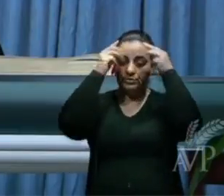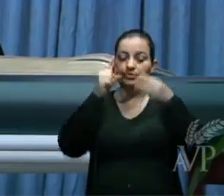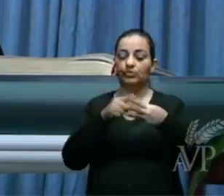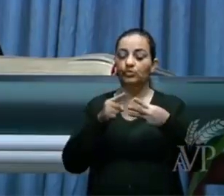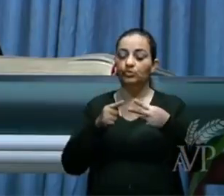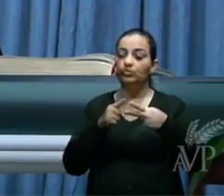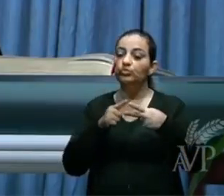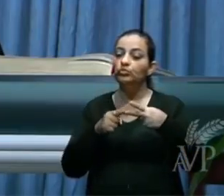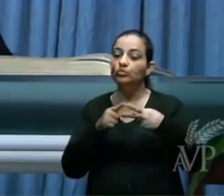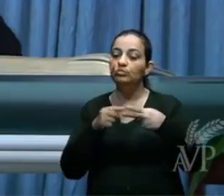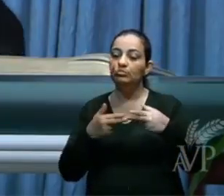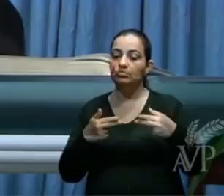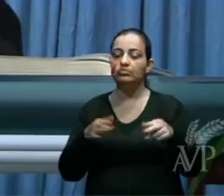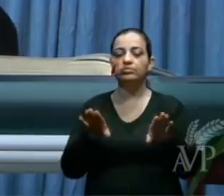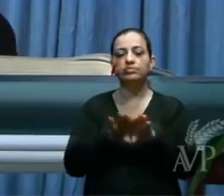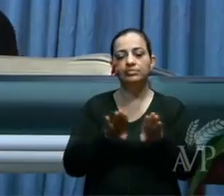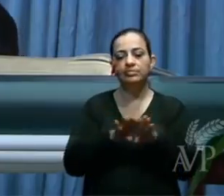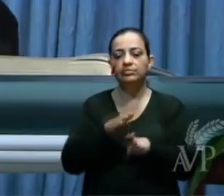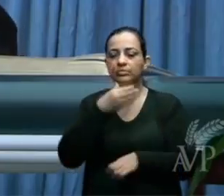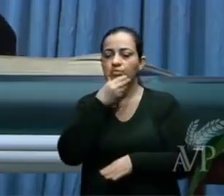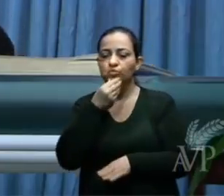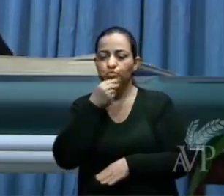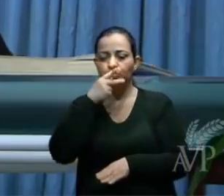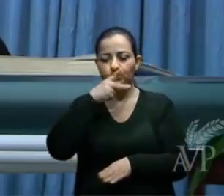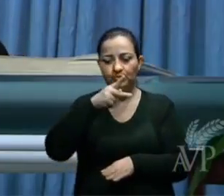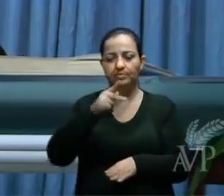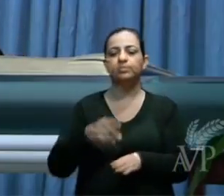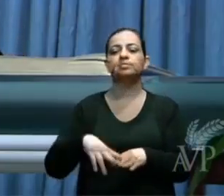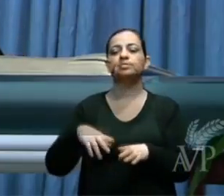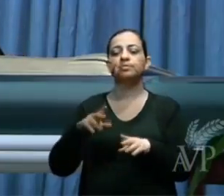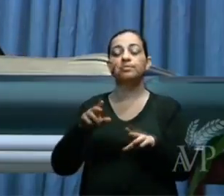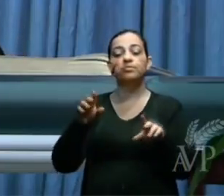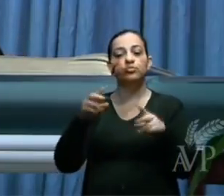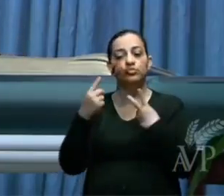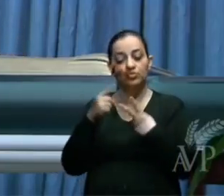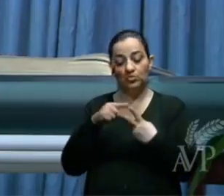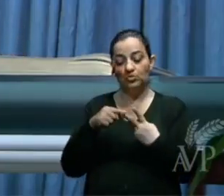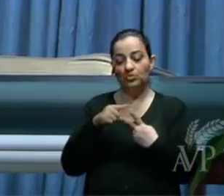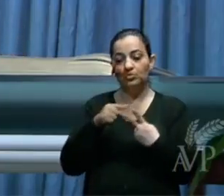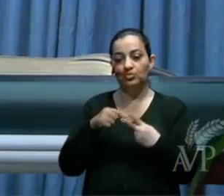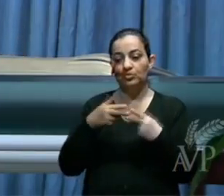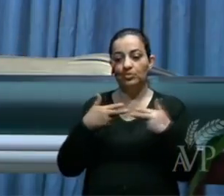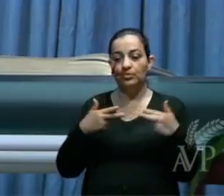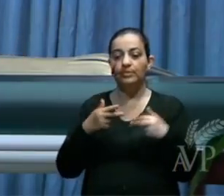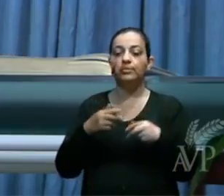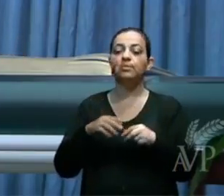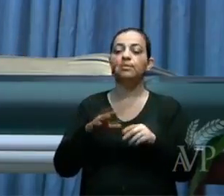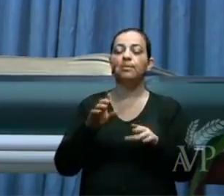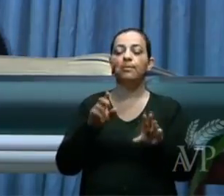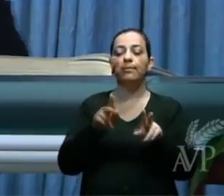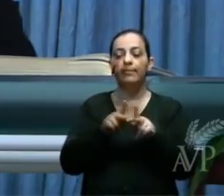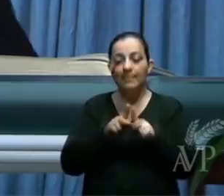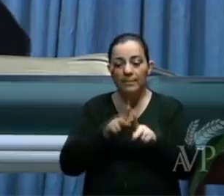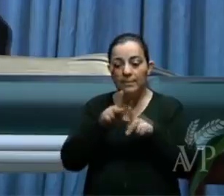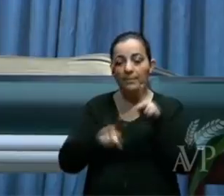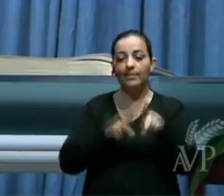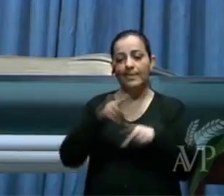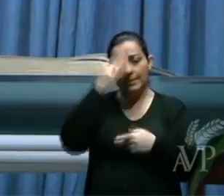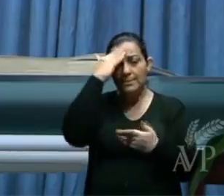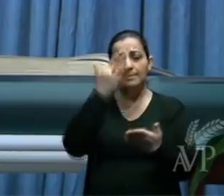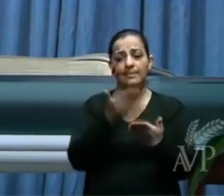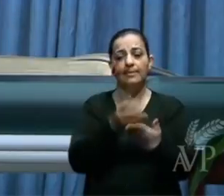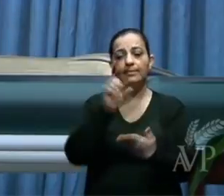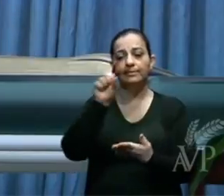também o irmão bruno recebeu aqueles dois sinais há agora a